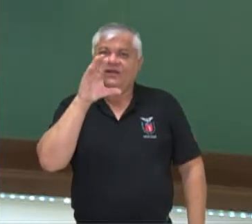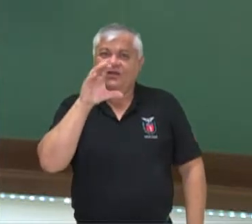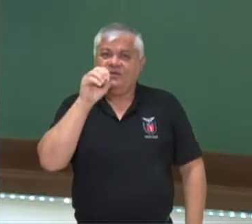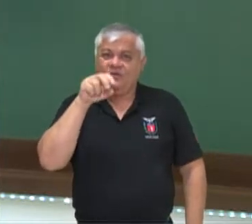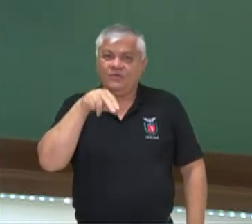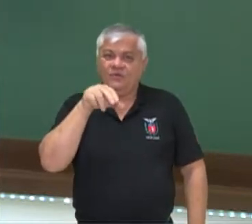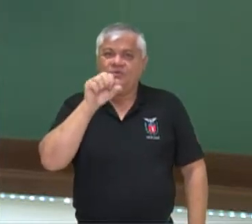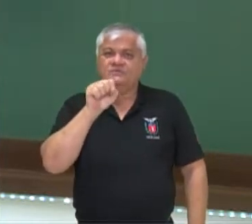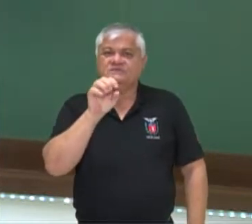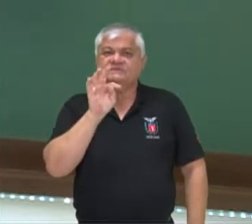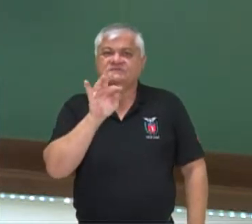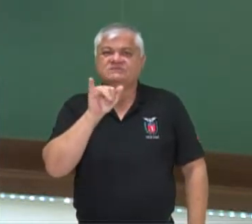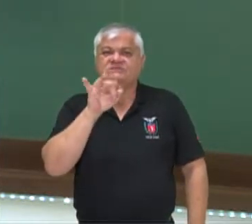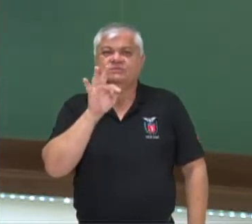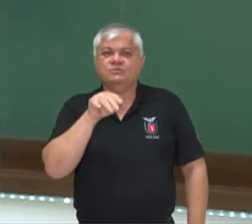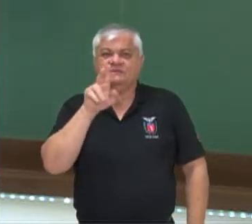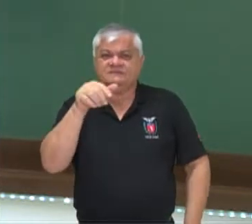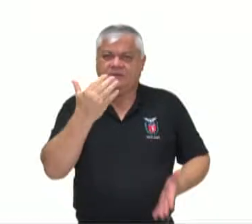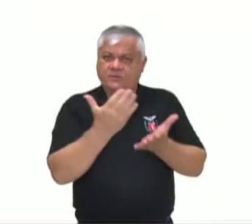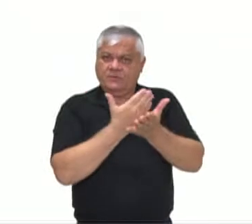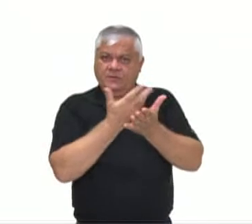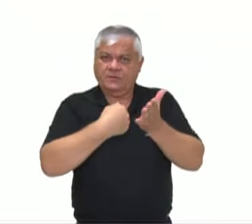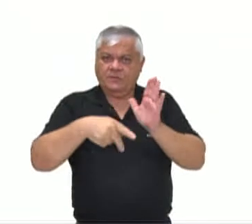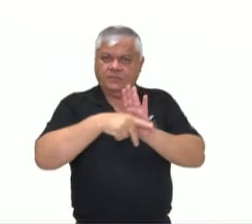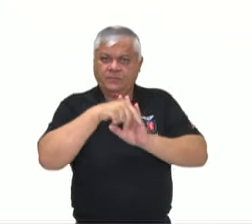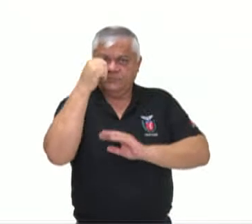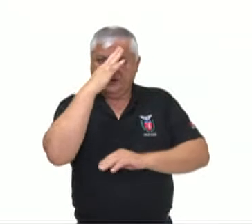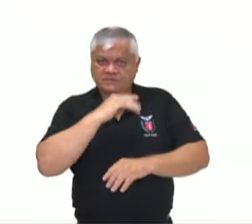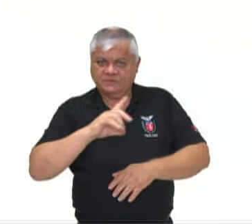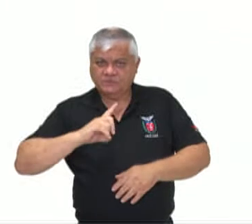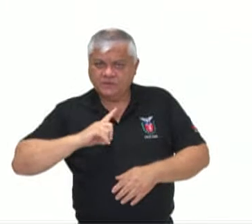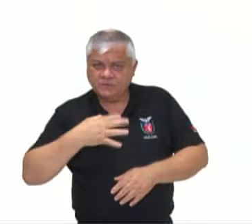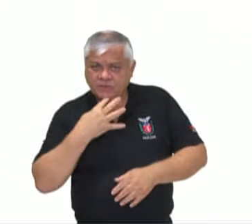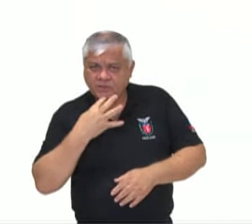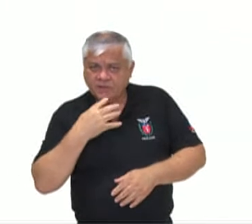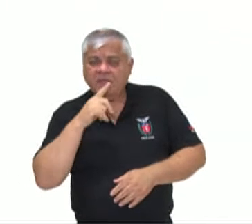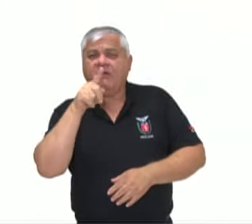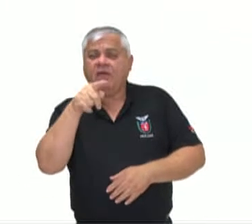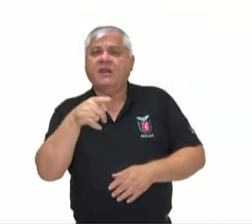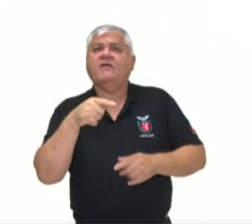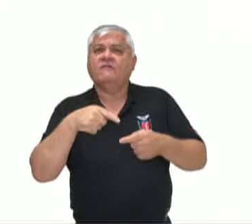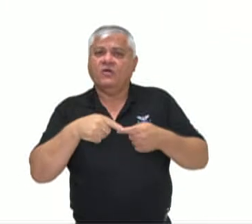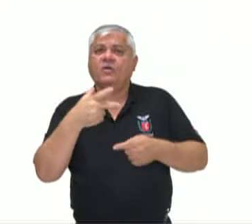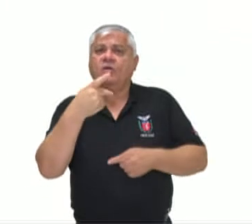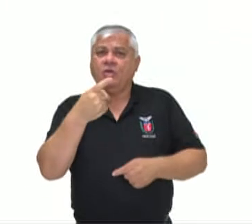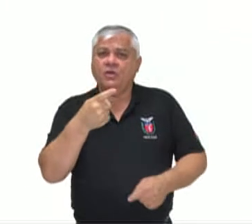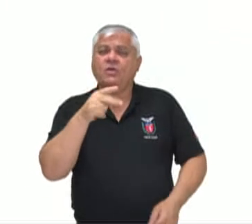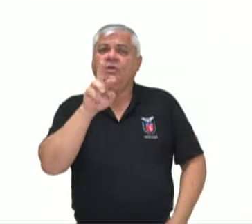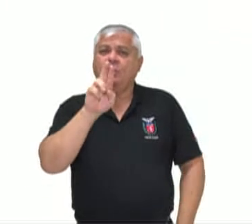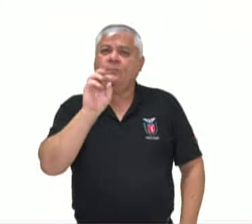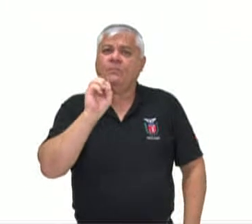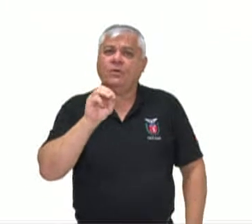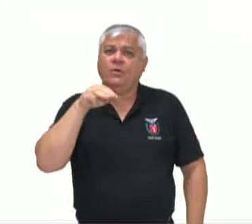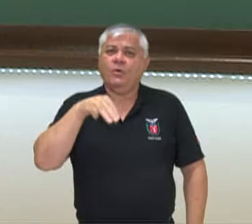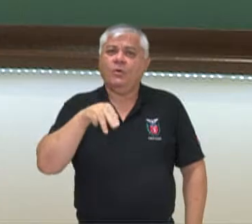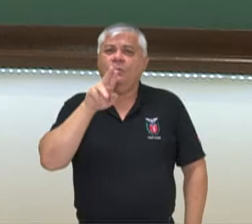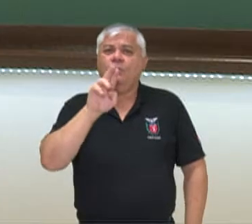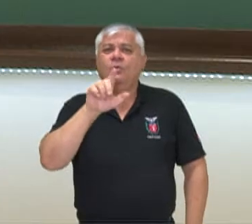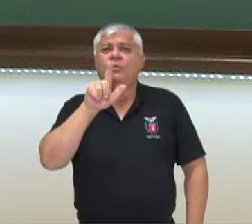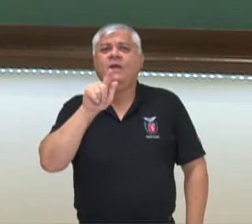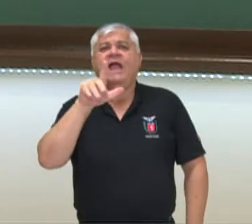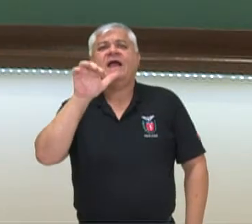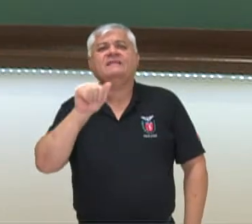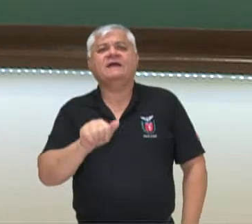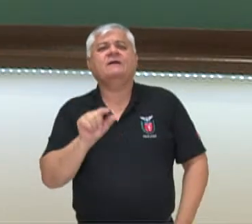uma das capas da nossa Constituição. Ela foi promulgada, e eu faço um destaque ali para